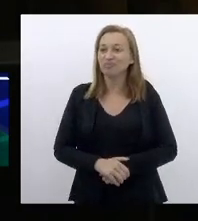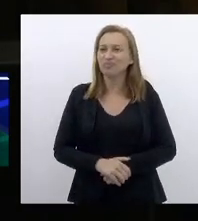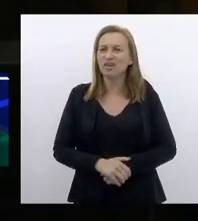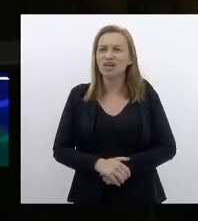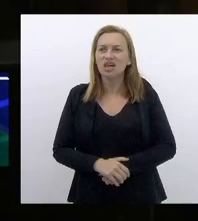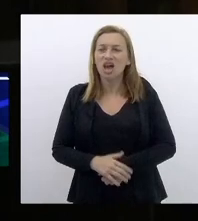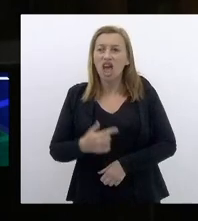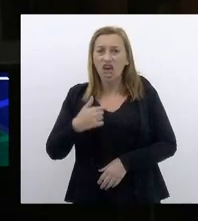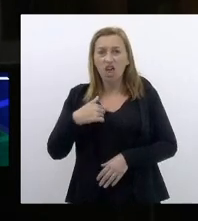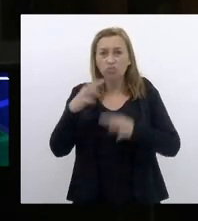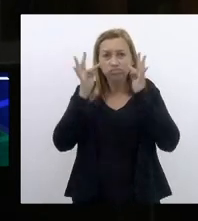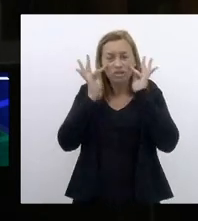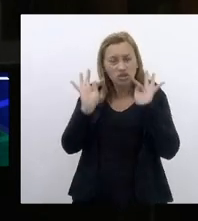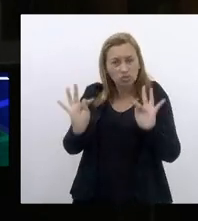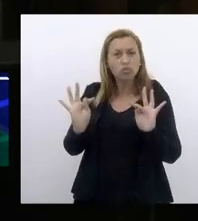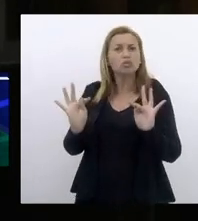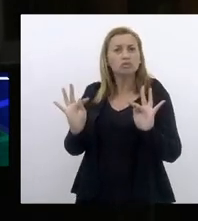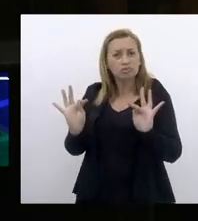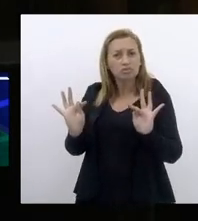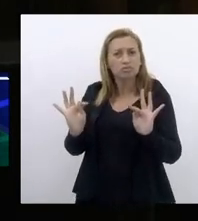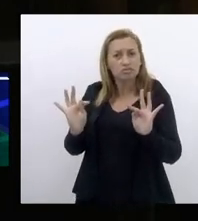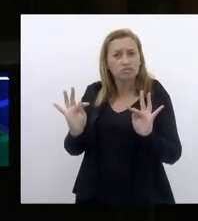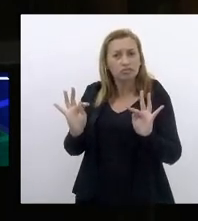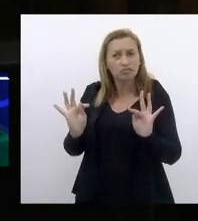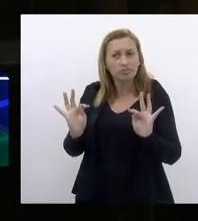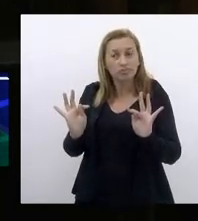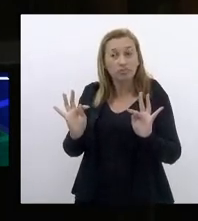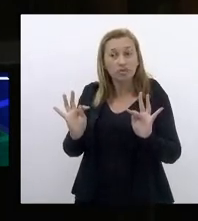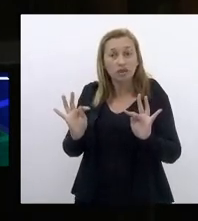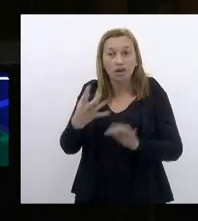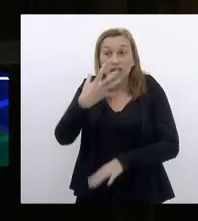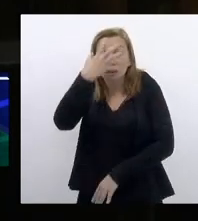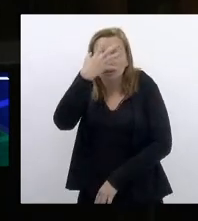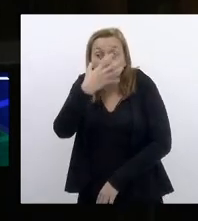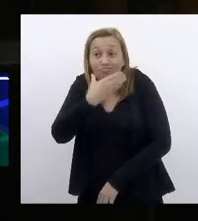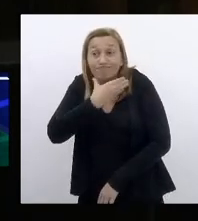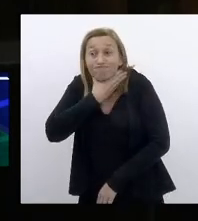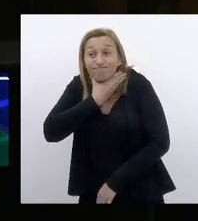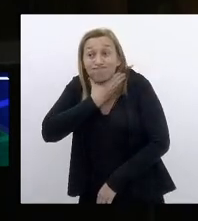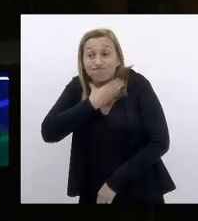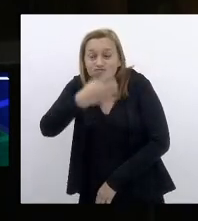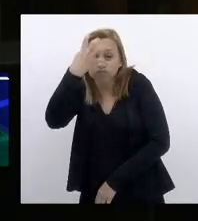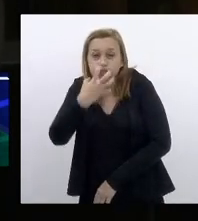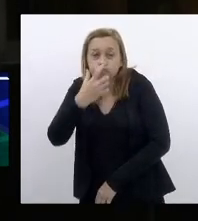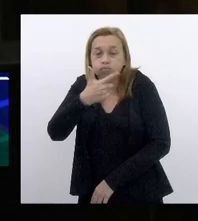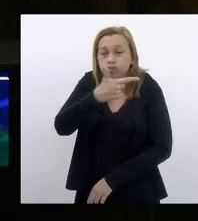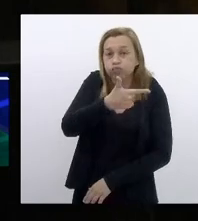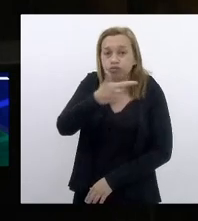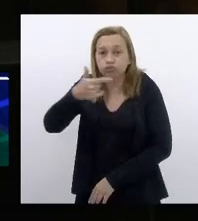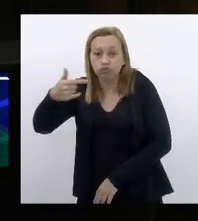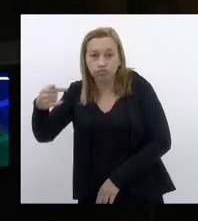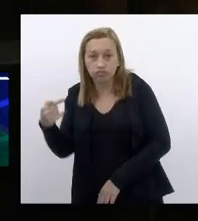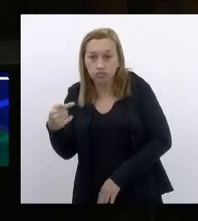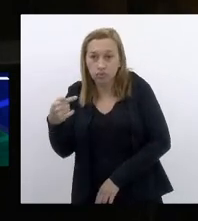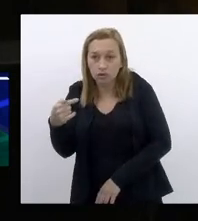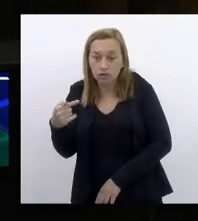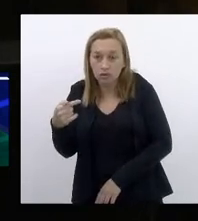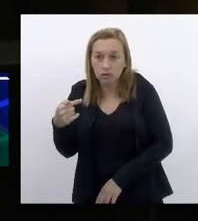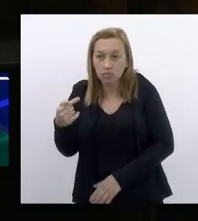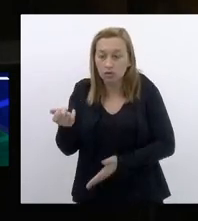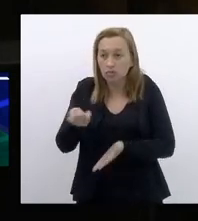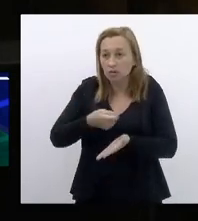fui testemunha da grave crise de 2017, quando se assinou